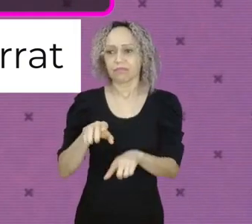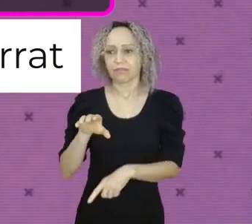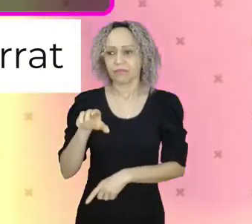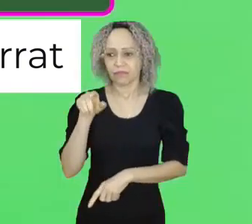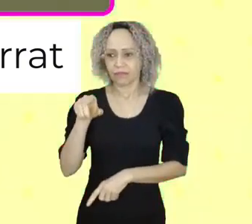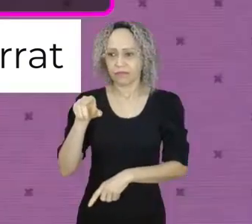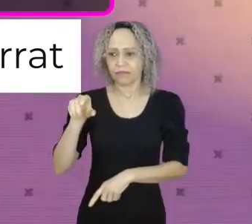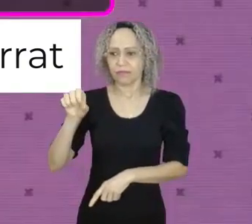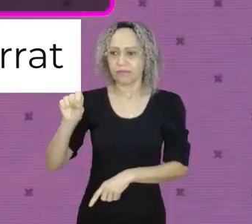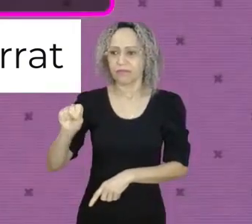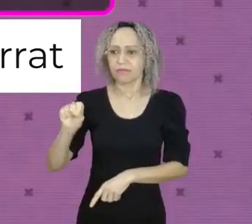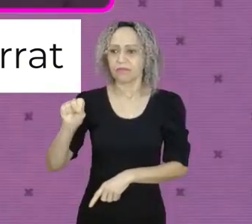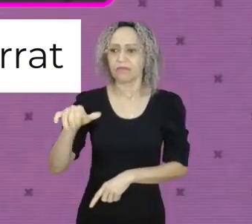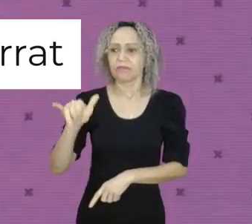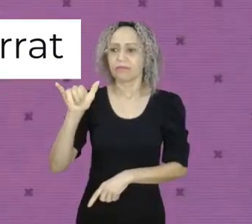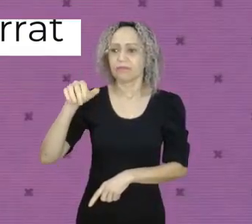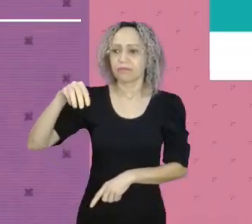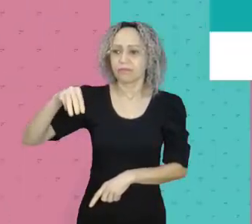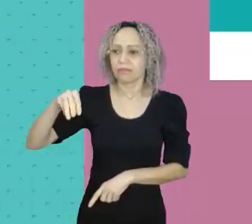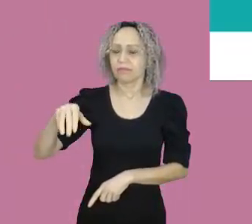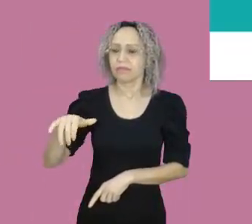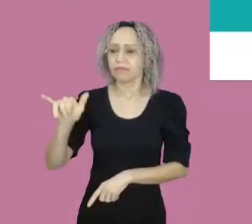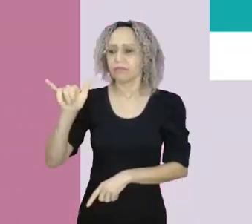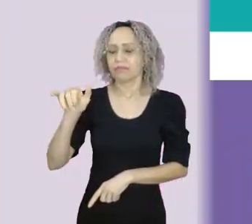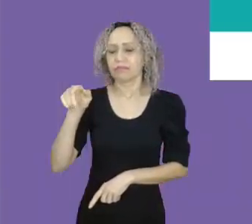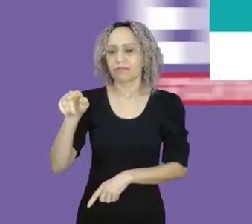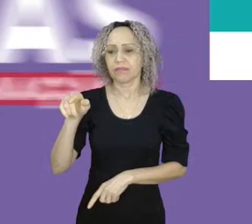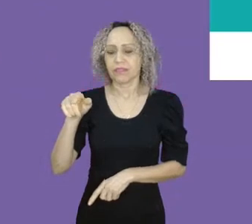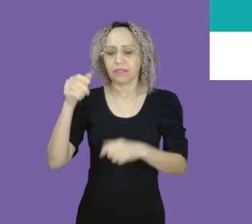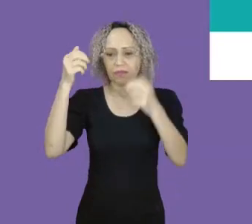fala conosco sobre o que é identidade de gênero.